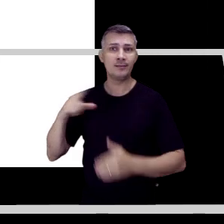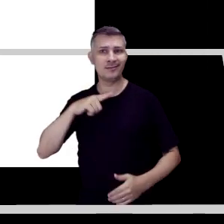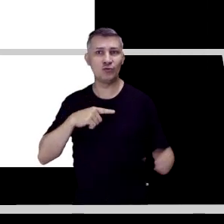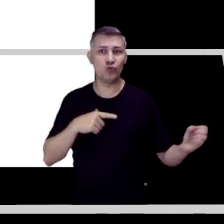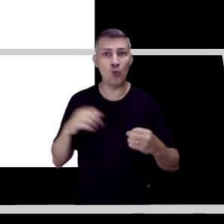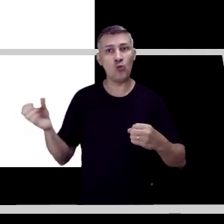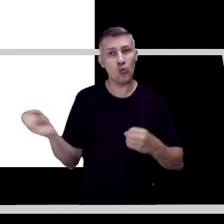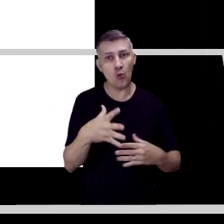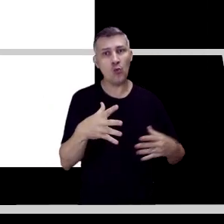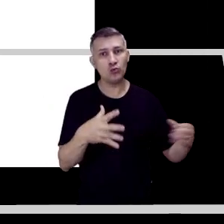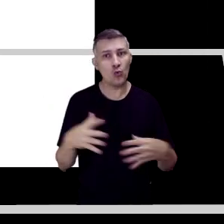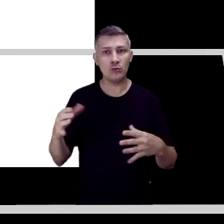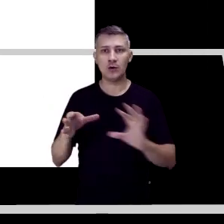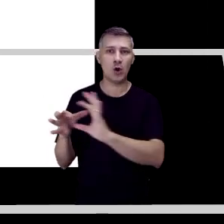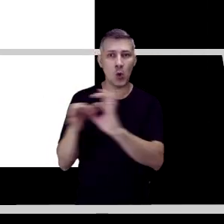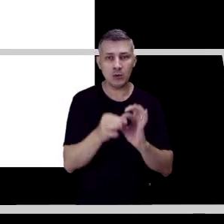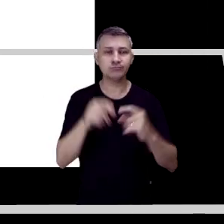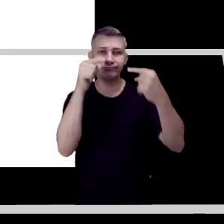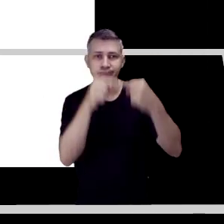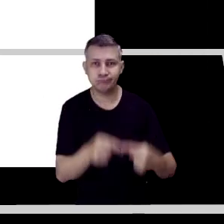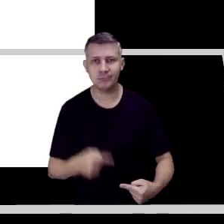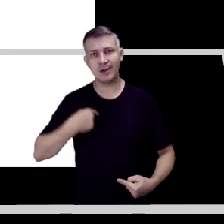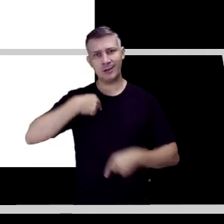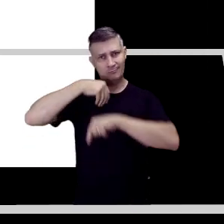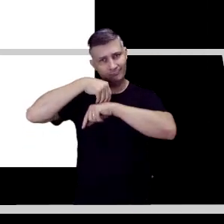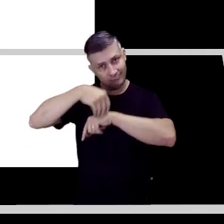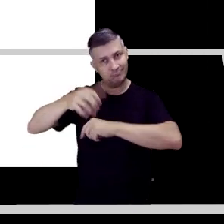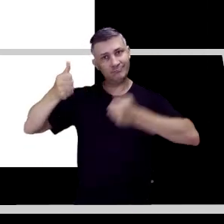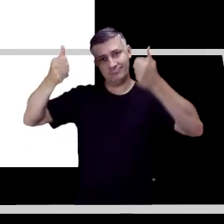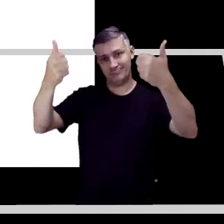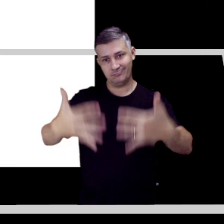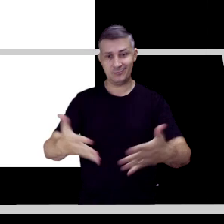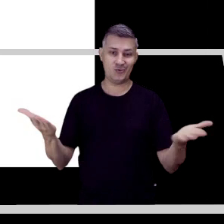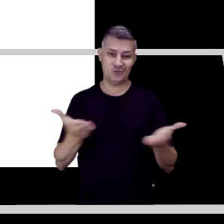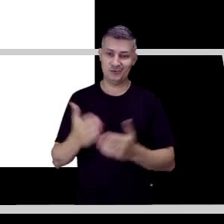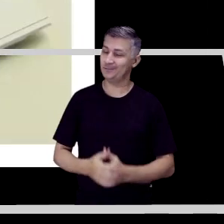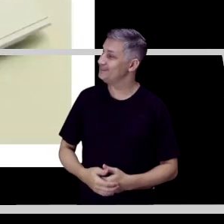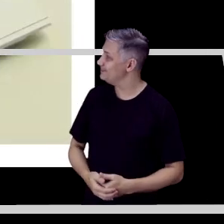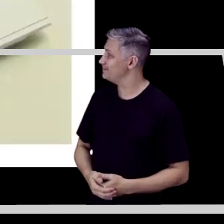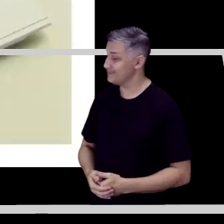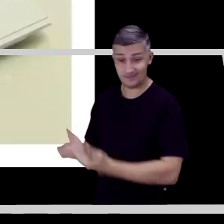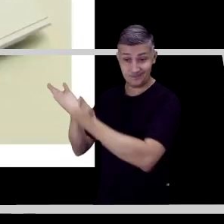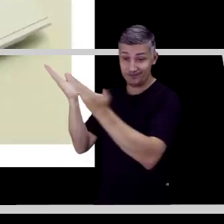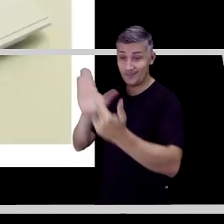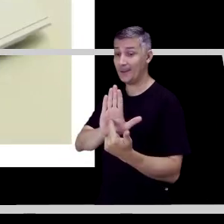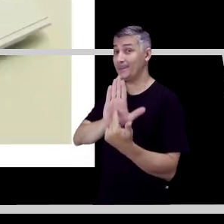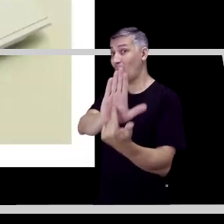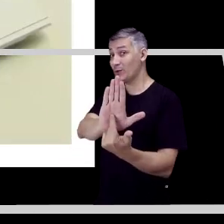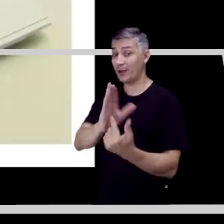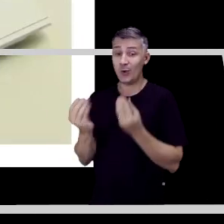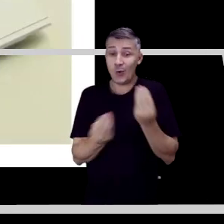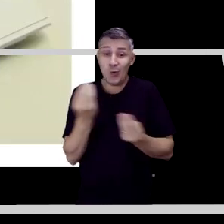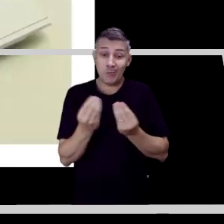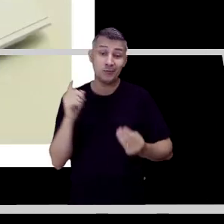anos. Isso foi sendo aplicado em diferentes contextos e é disso que eu quero principalmente falar com vocês hoje. Isso aqui é só